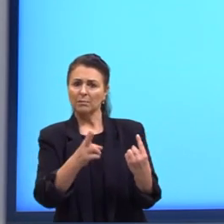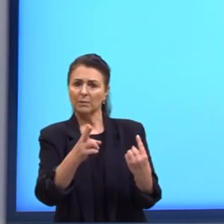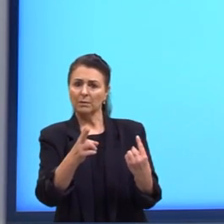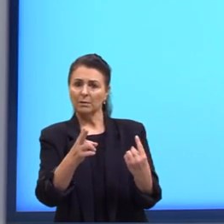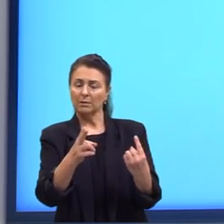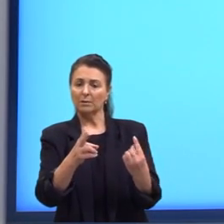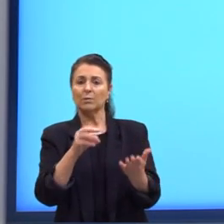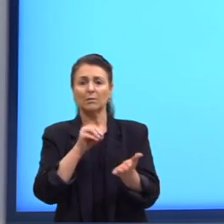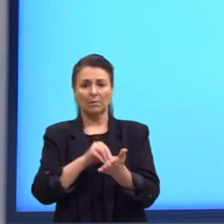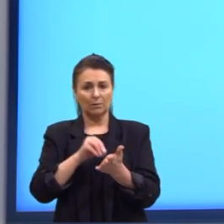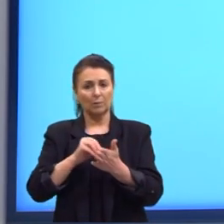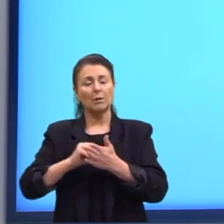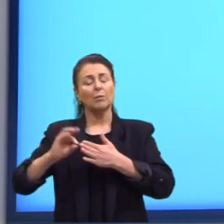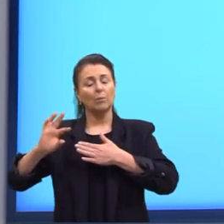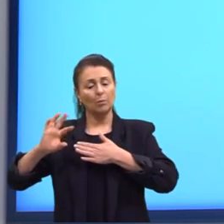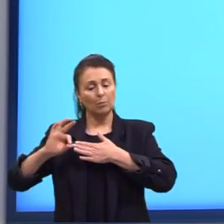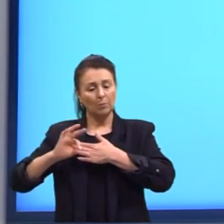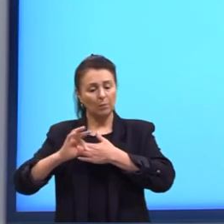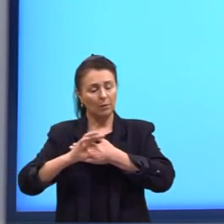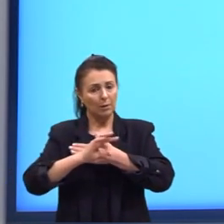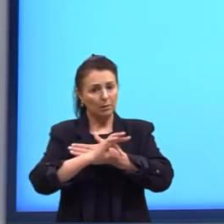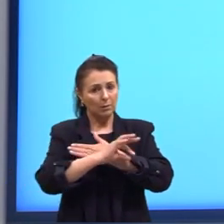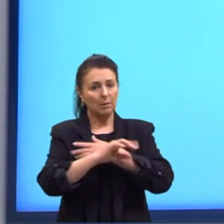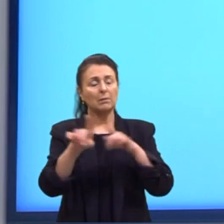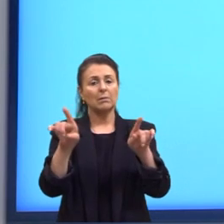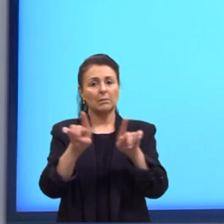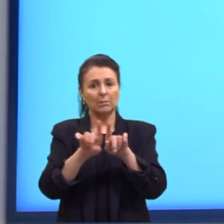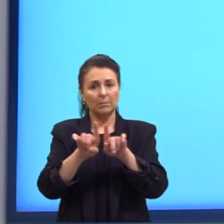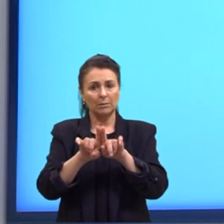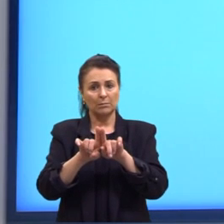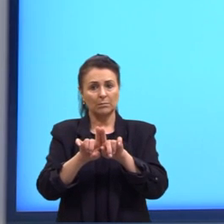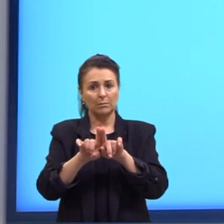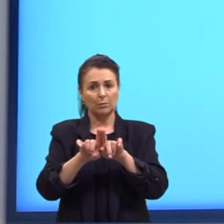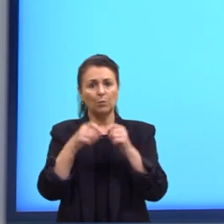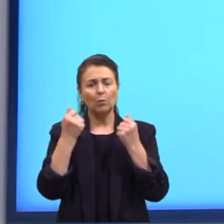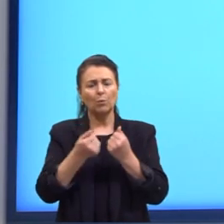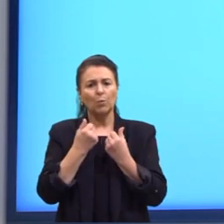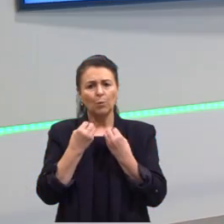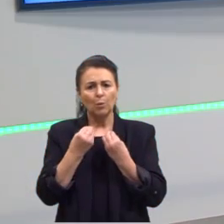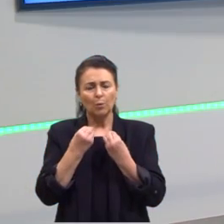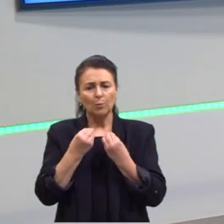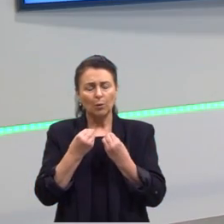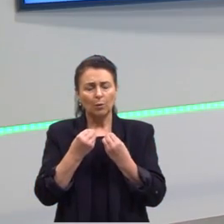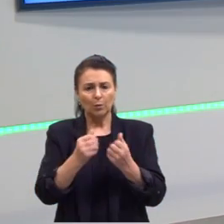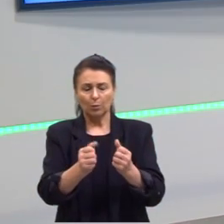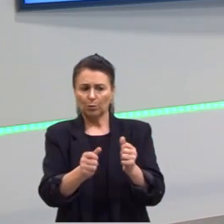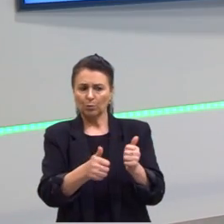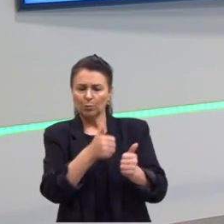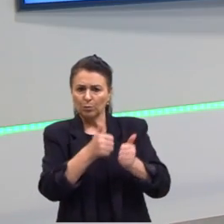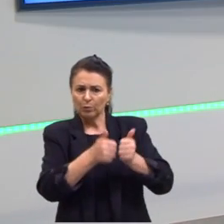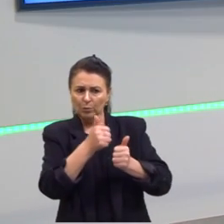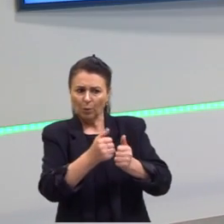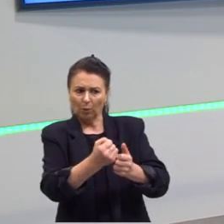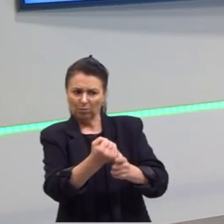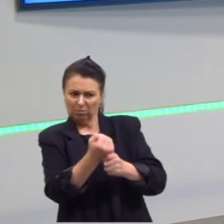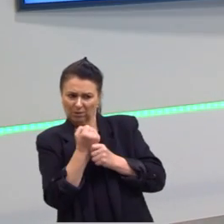incoerente a gente dizer que jogou na defesa para atacar mais seria coerente aqui eu dizer que nós